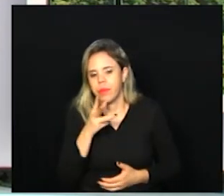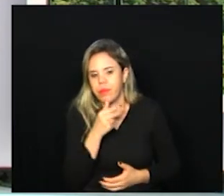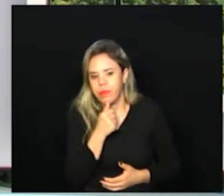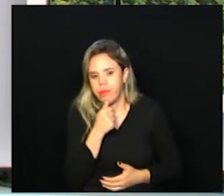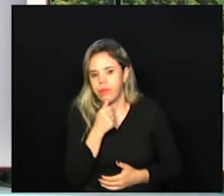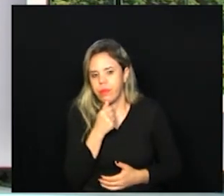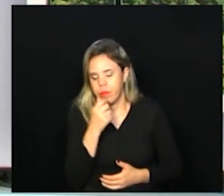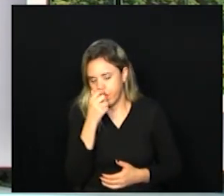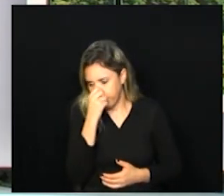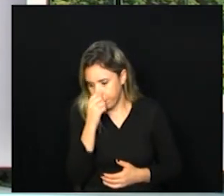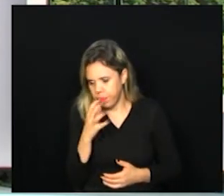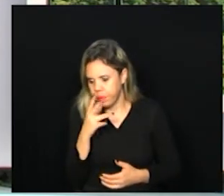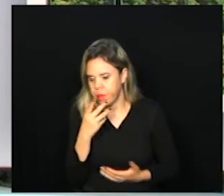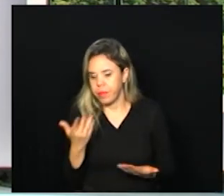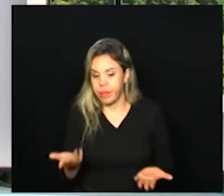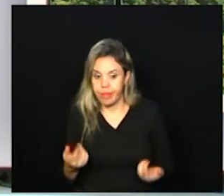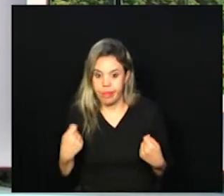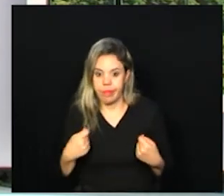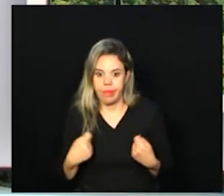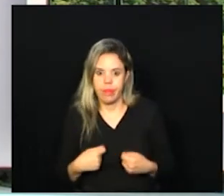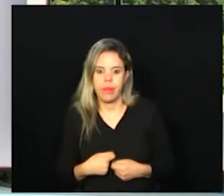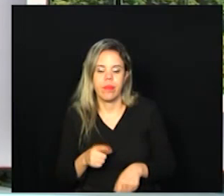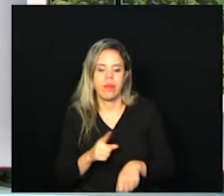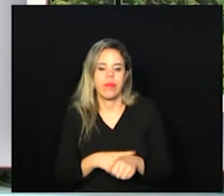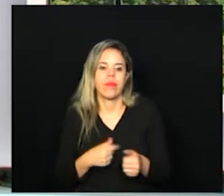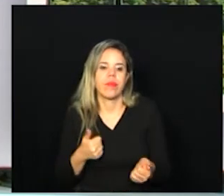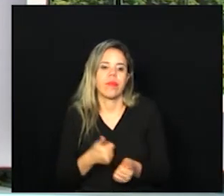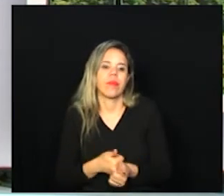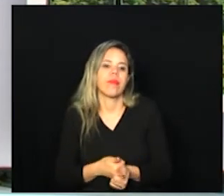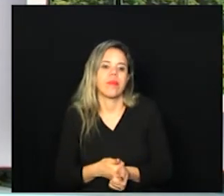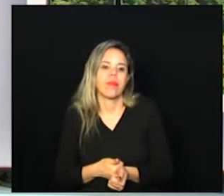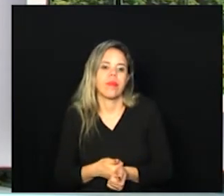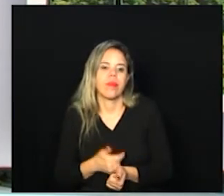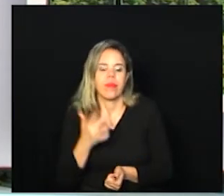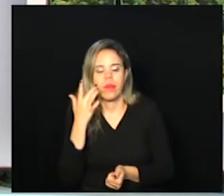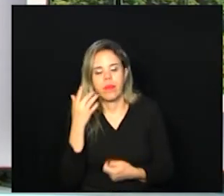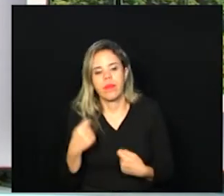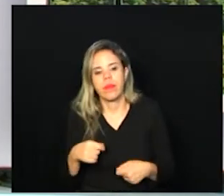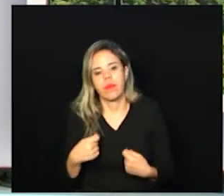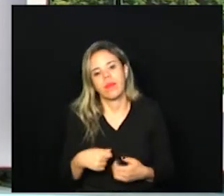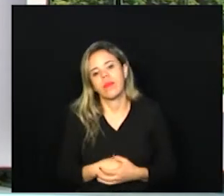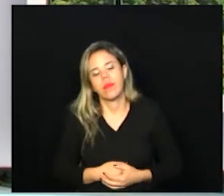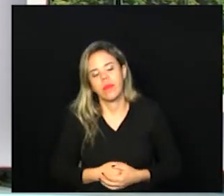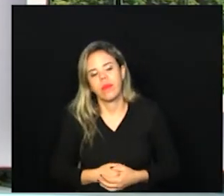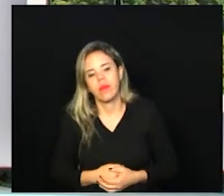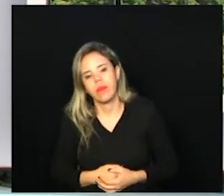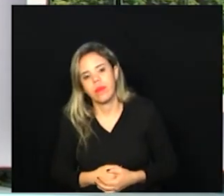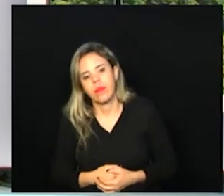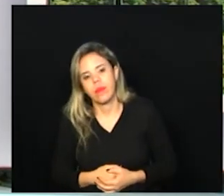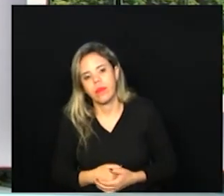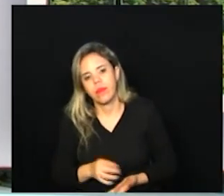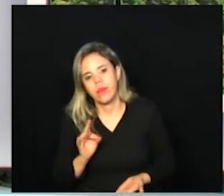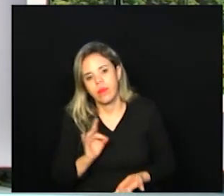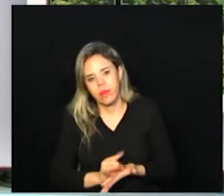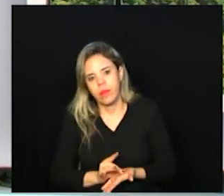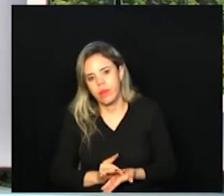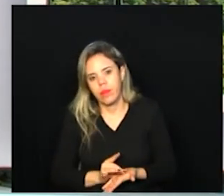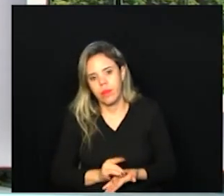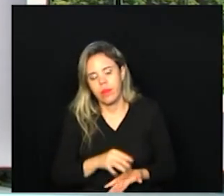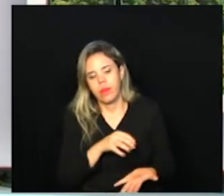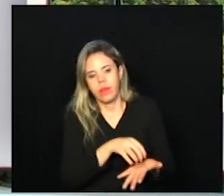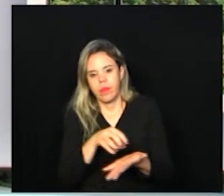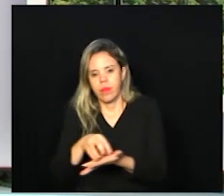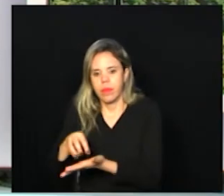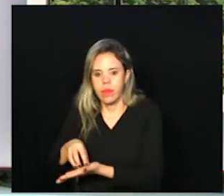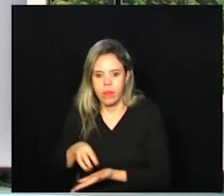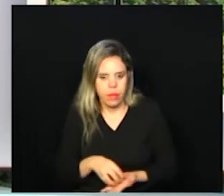como dizem, demorou. Médio prazo, acho que a gente precisa consolidar essa rede, né,